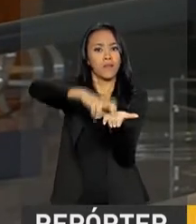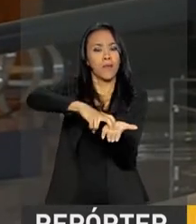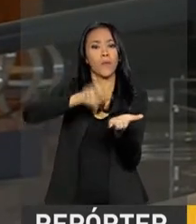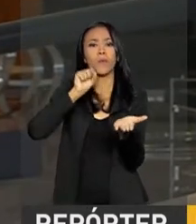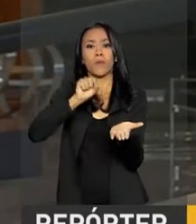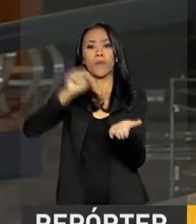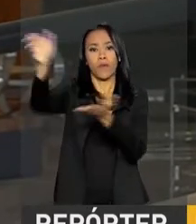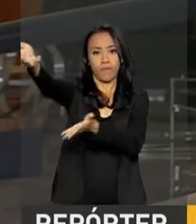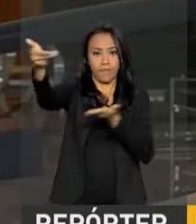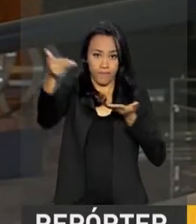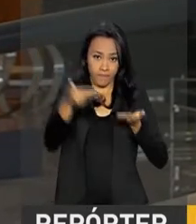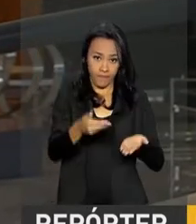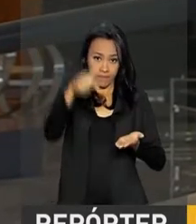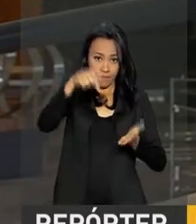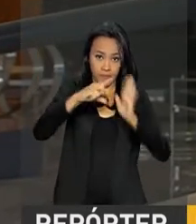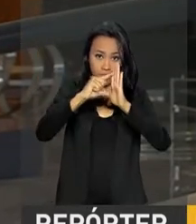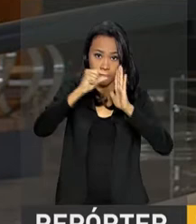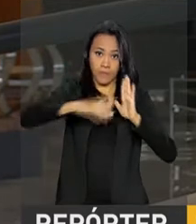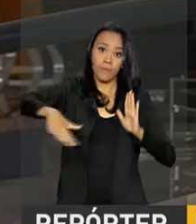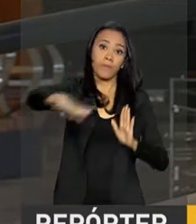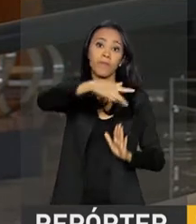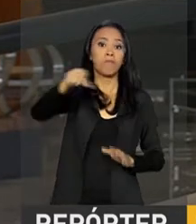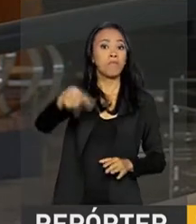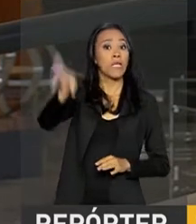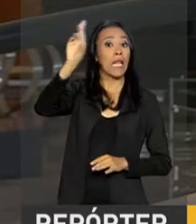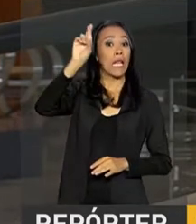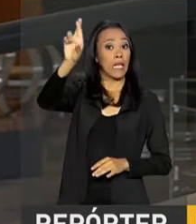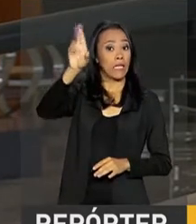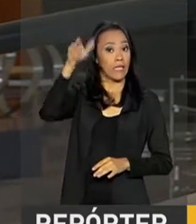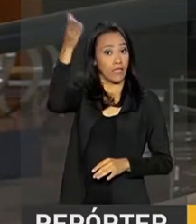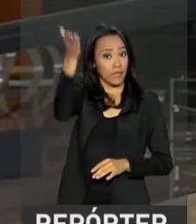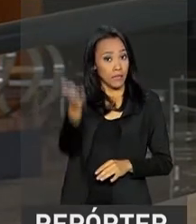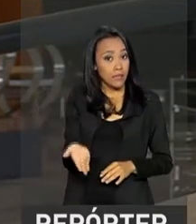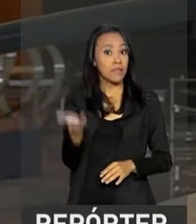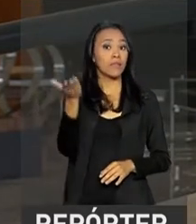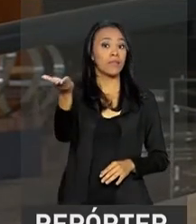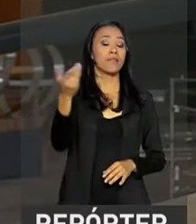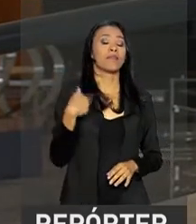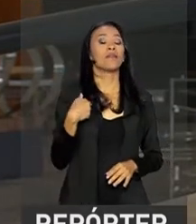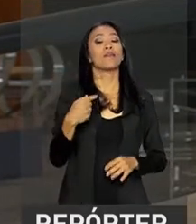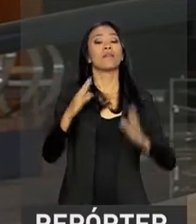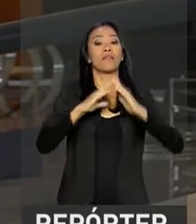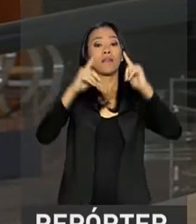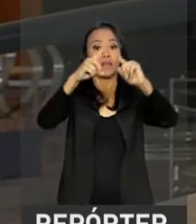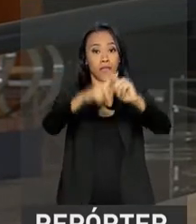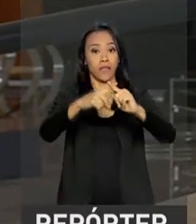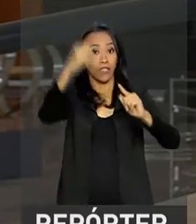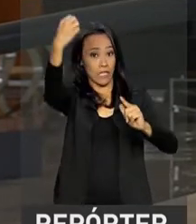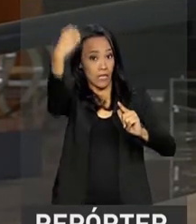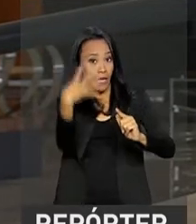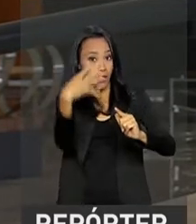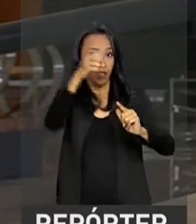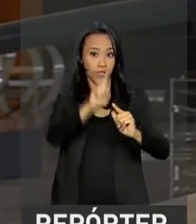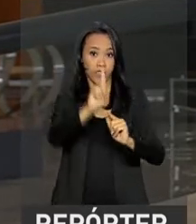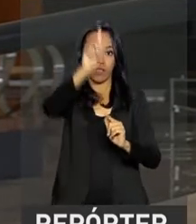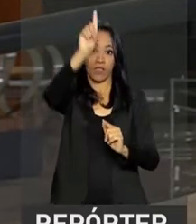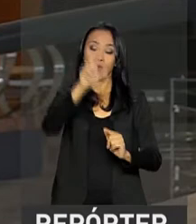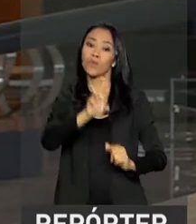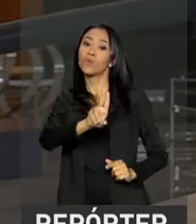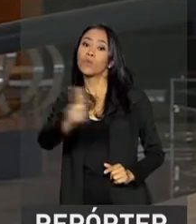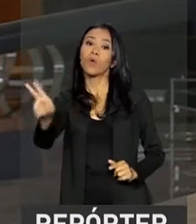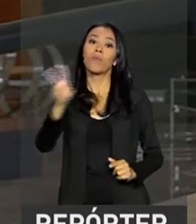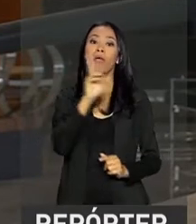recebe aqui no palácio do planalto o líder da igreja internacional da graça de deus romildo ribeiro soares